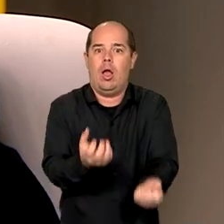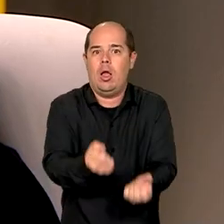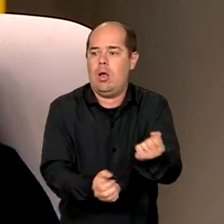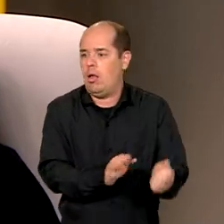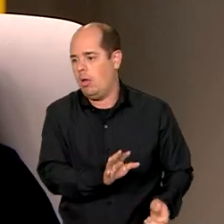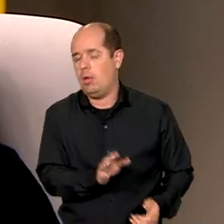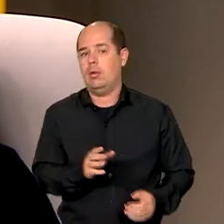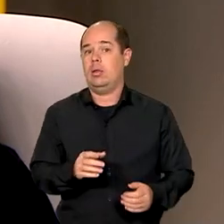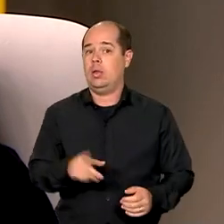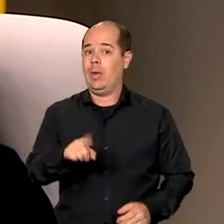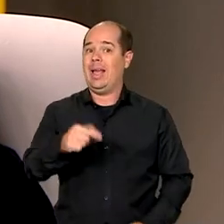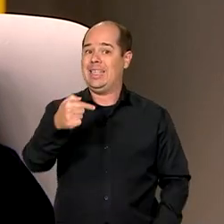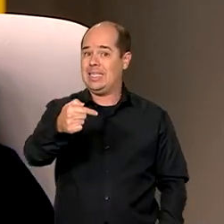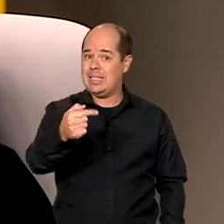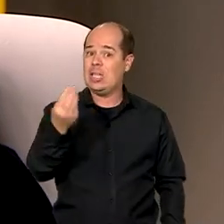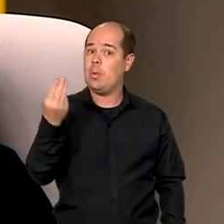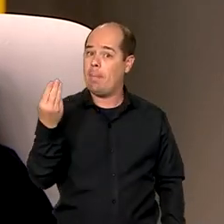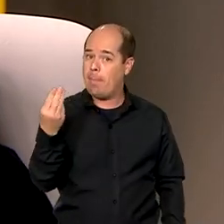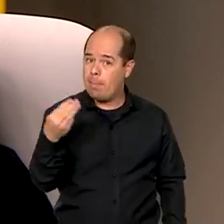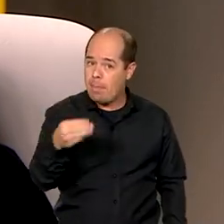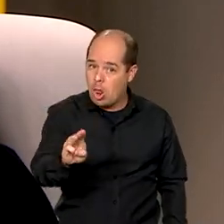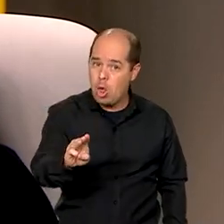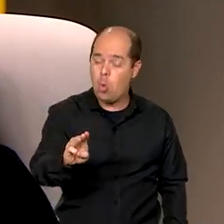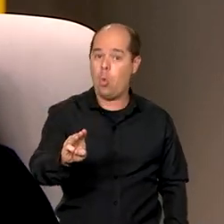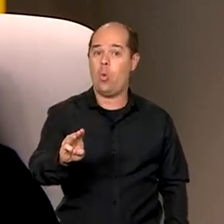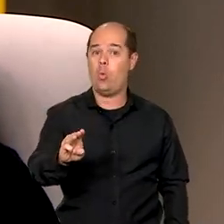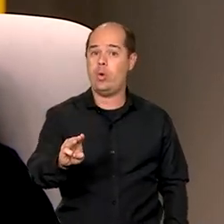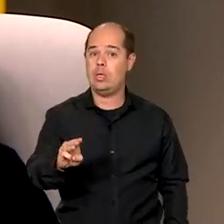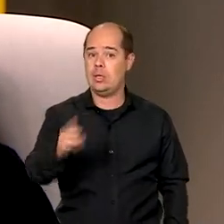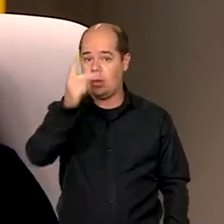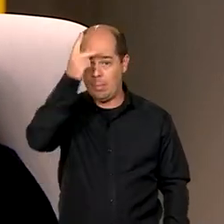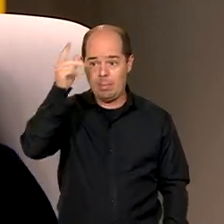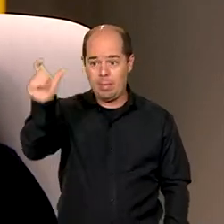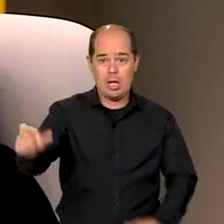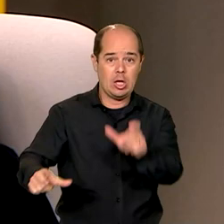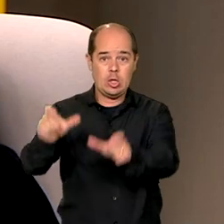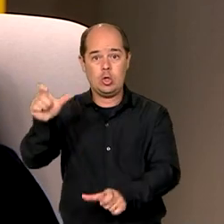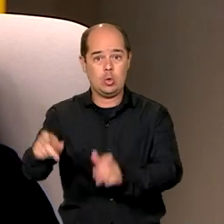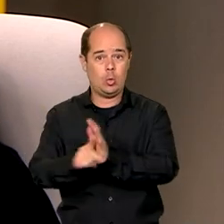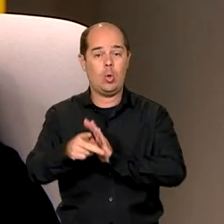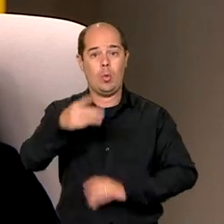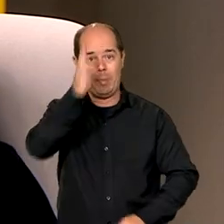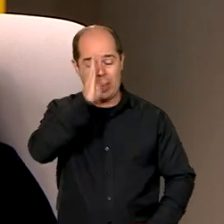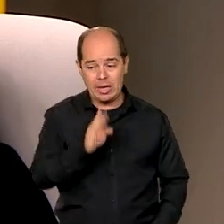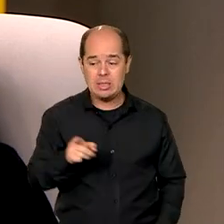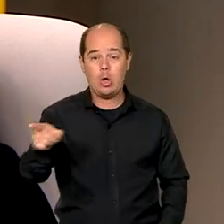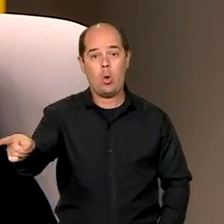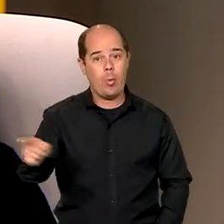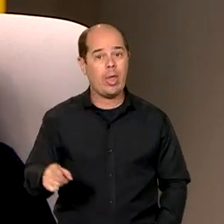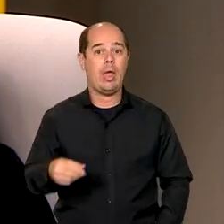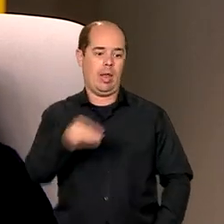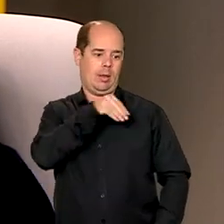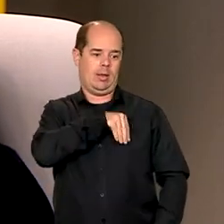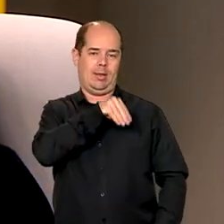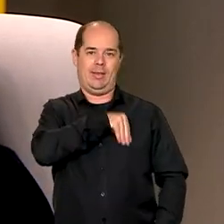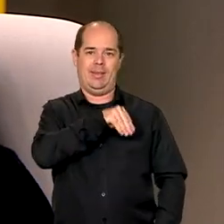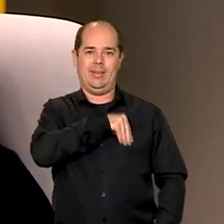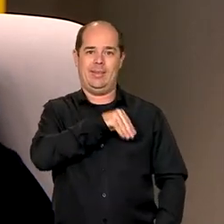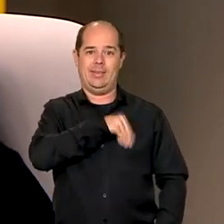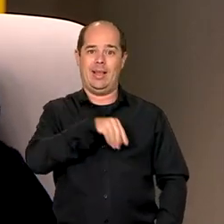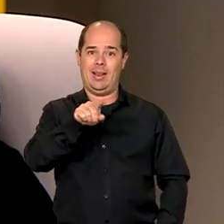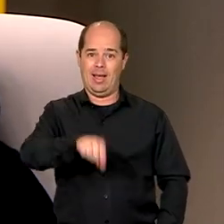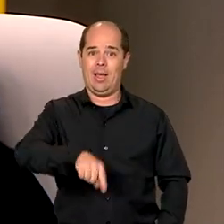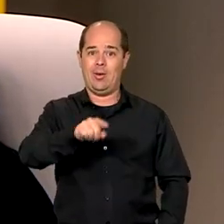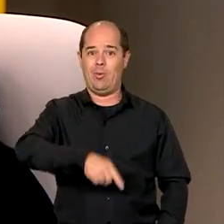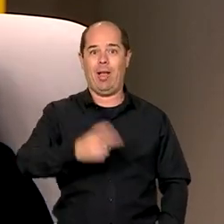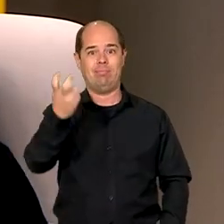Então, são 7 milhões e 500 brasileiros que vivem da economia criativa. O que é necessário é que o governo encare, e